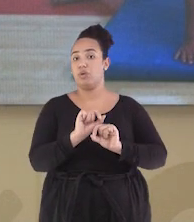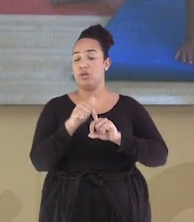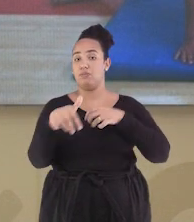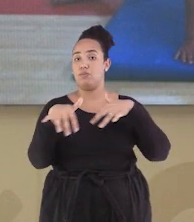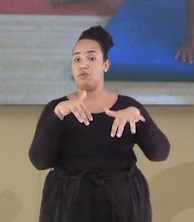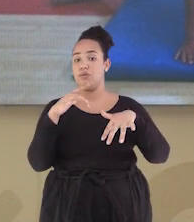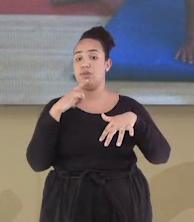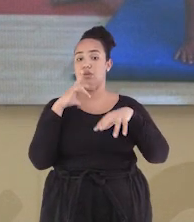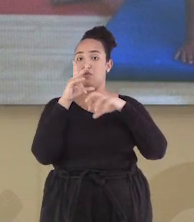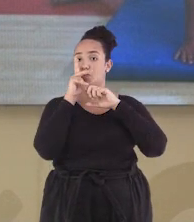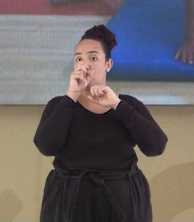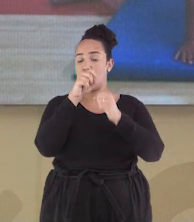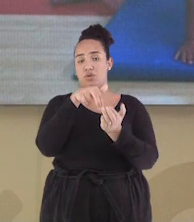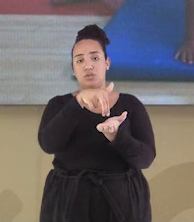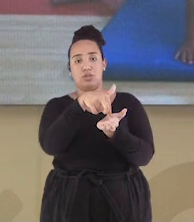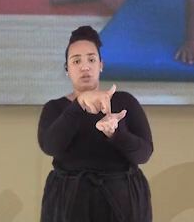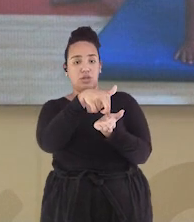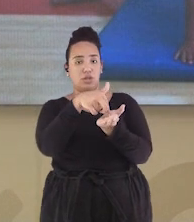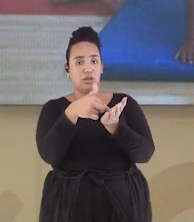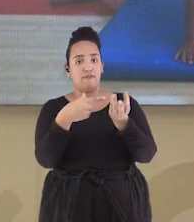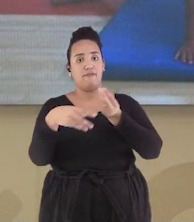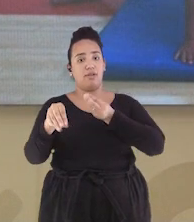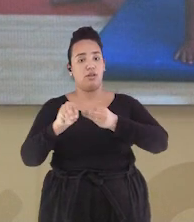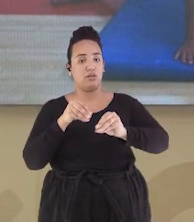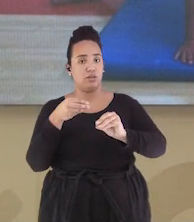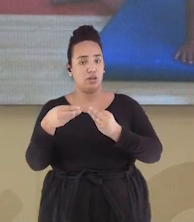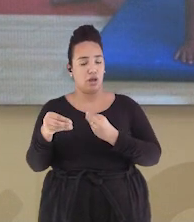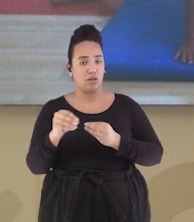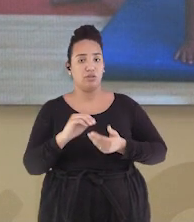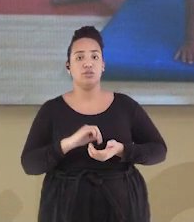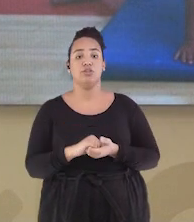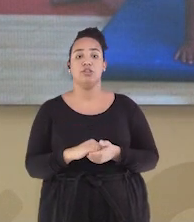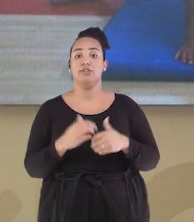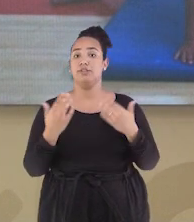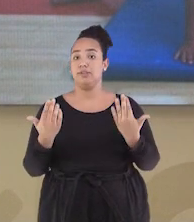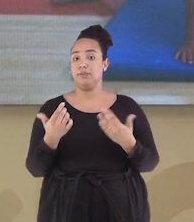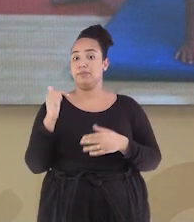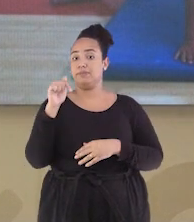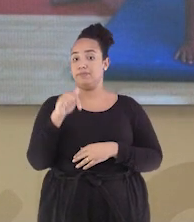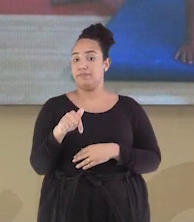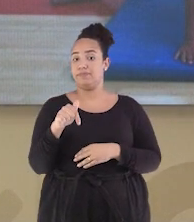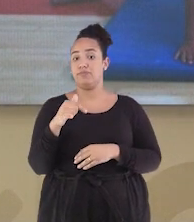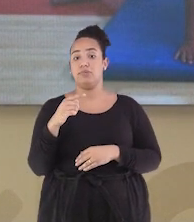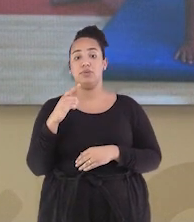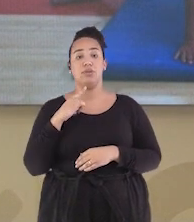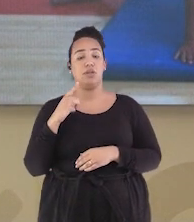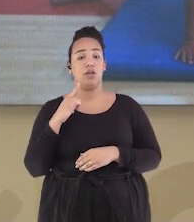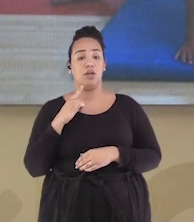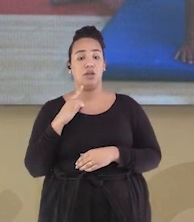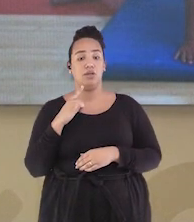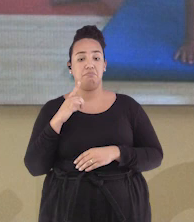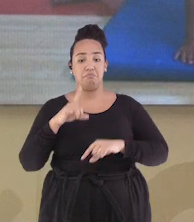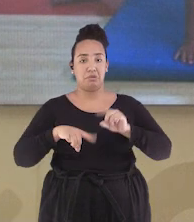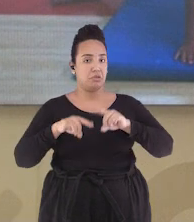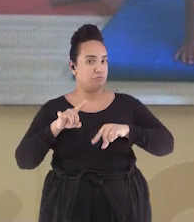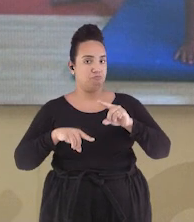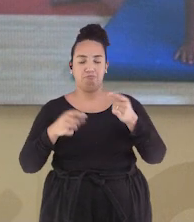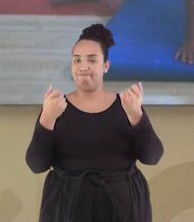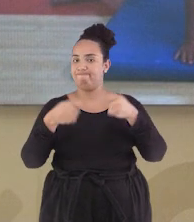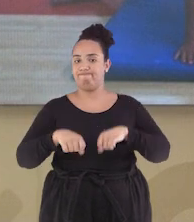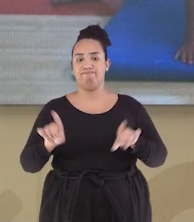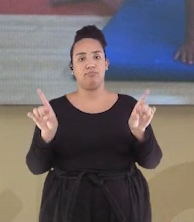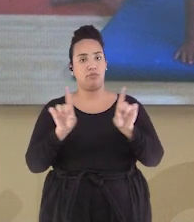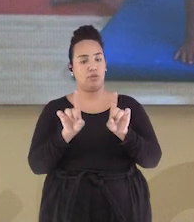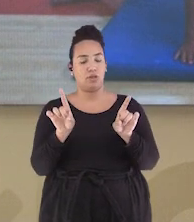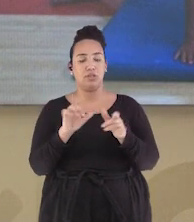força, equilíbrio, agilidade e flexibilidade. Essa prática é realizada sem a utilização de aparelhos.